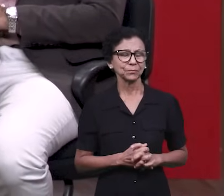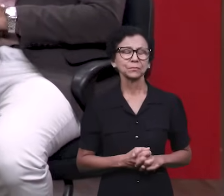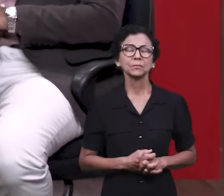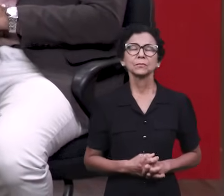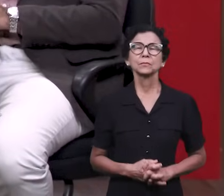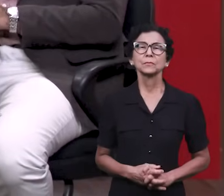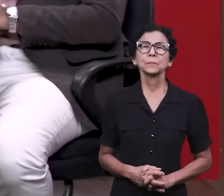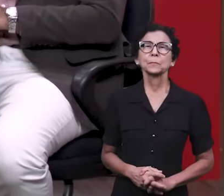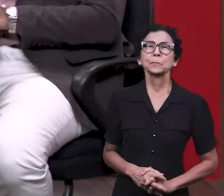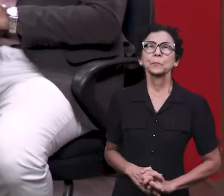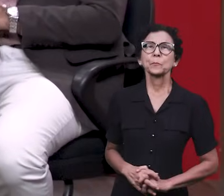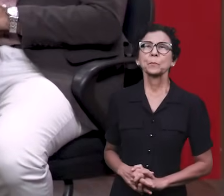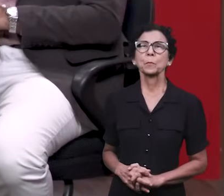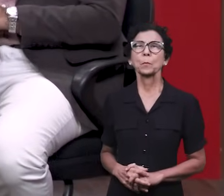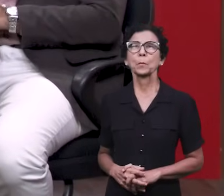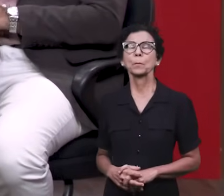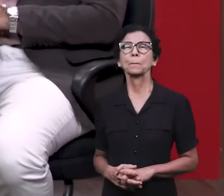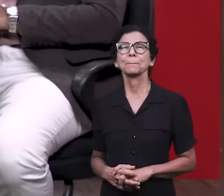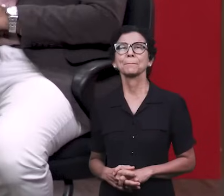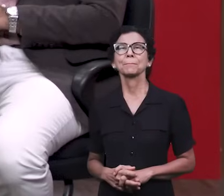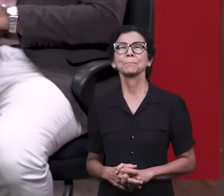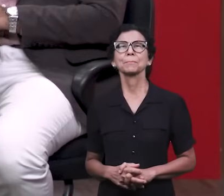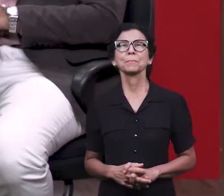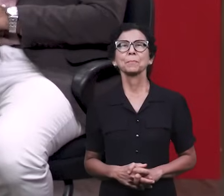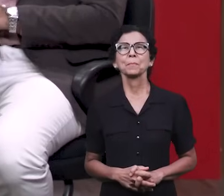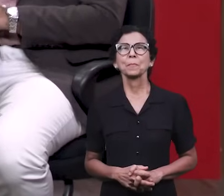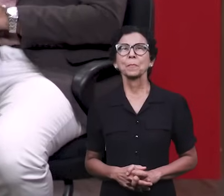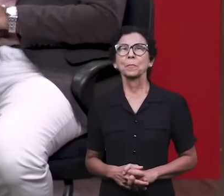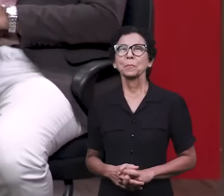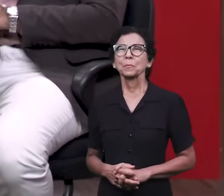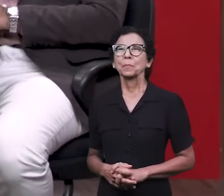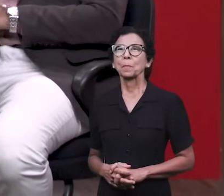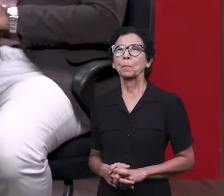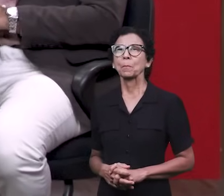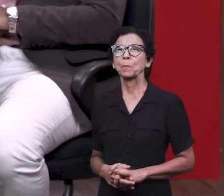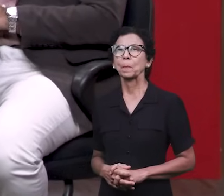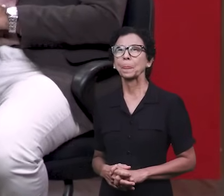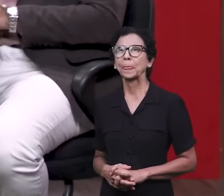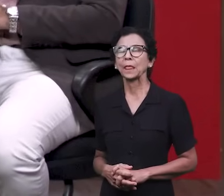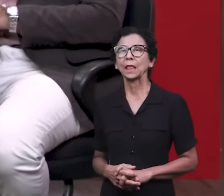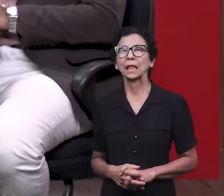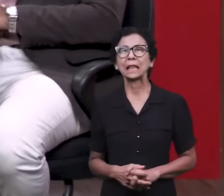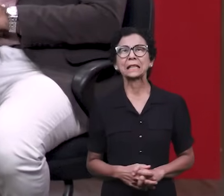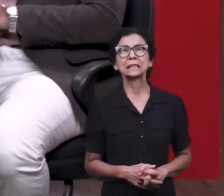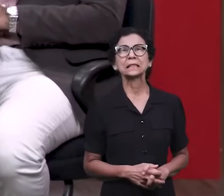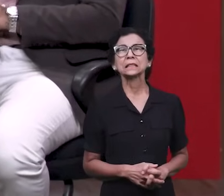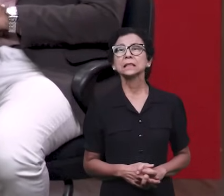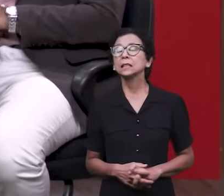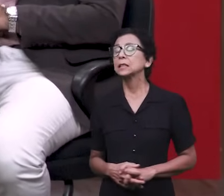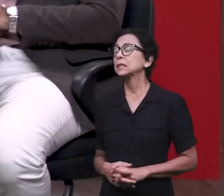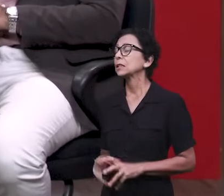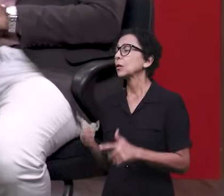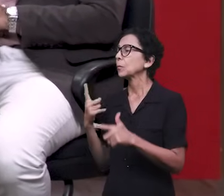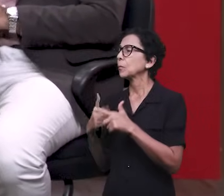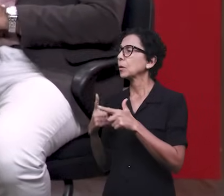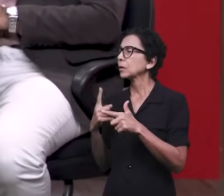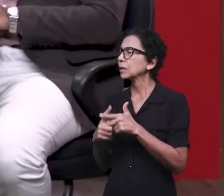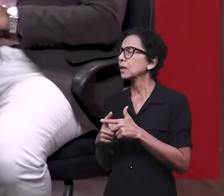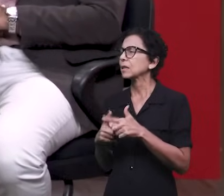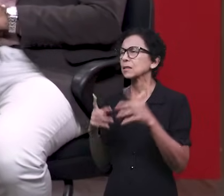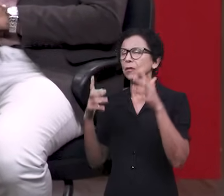para o Vinícius, né, que entende muito essa política internacional. Por que houve esse conflito